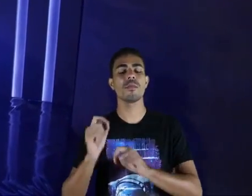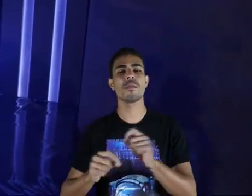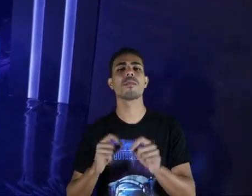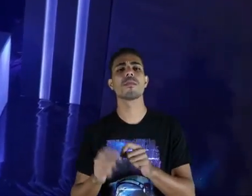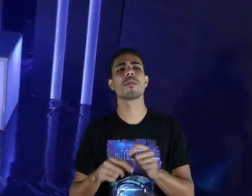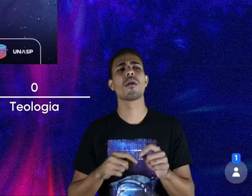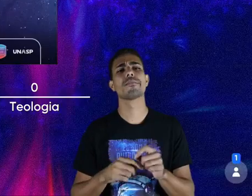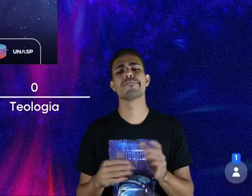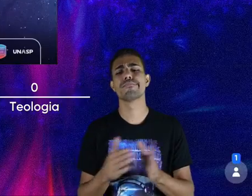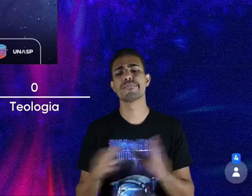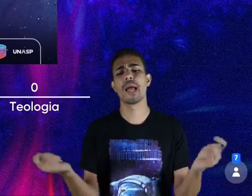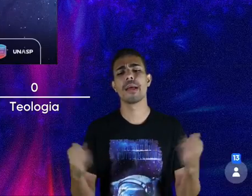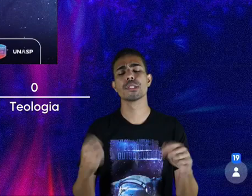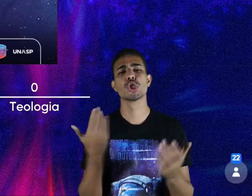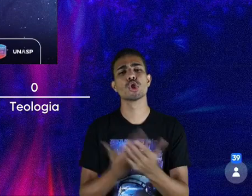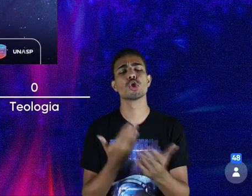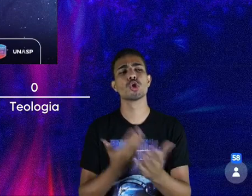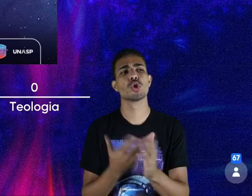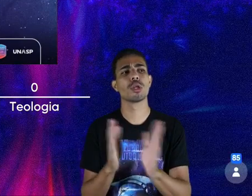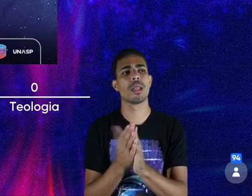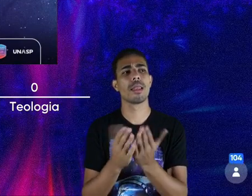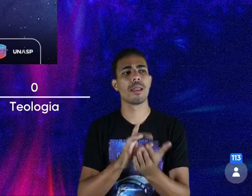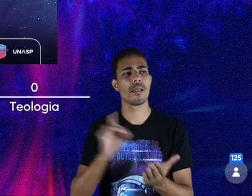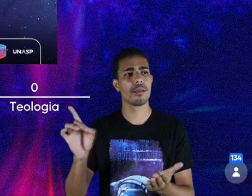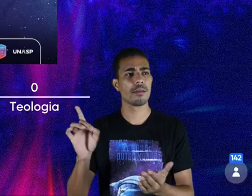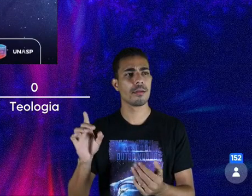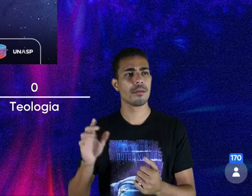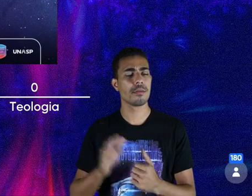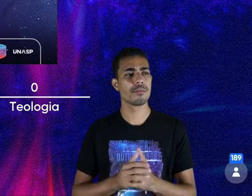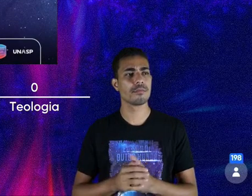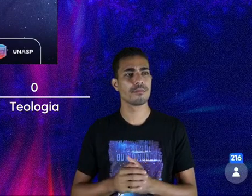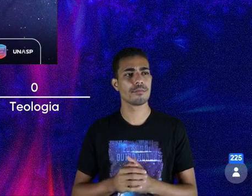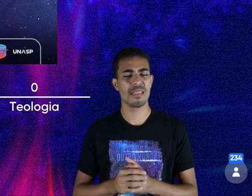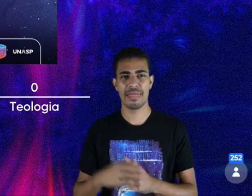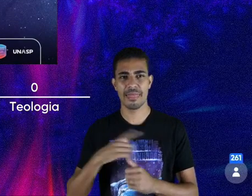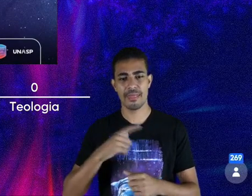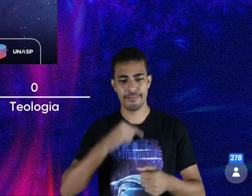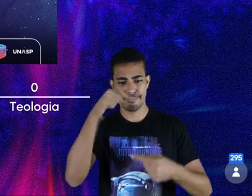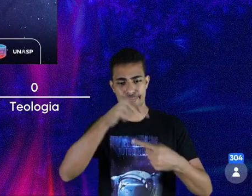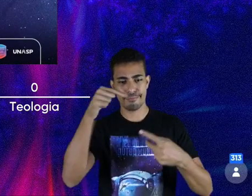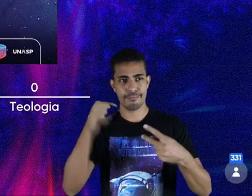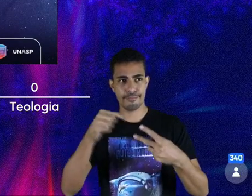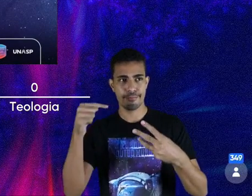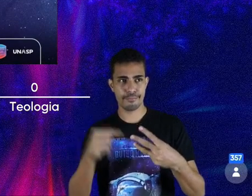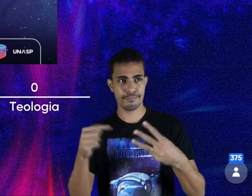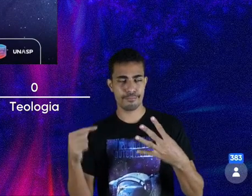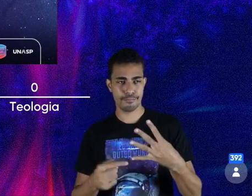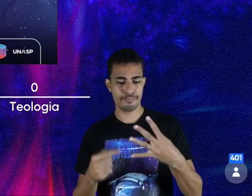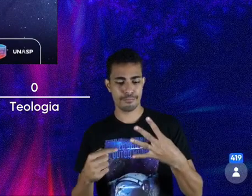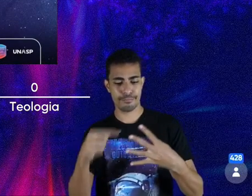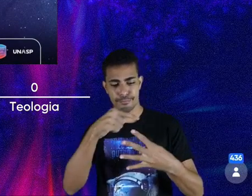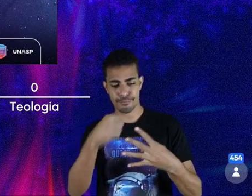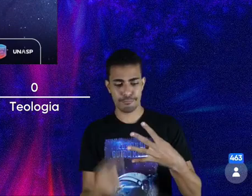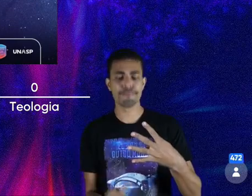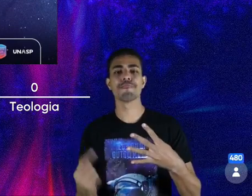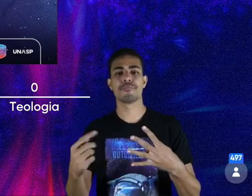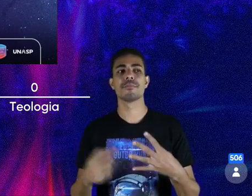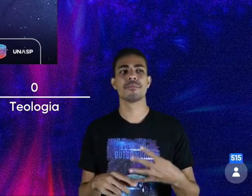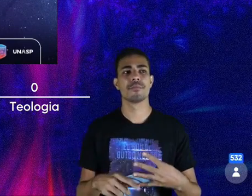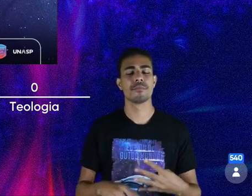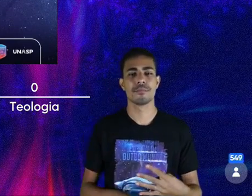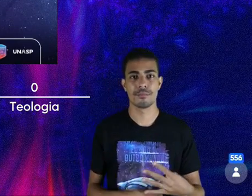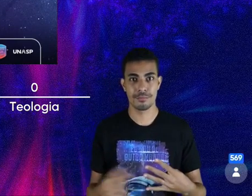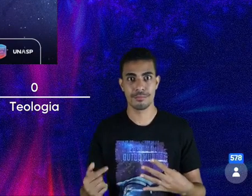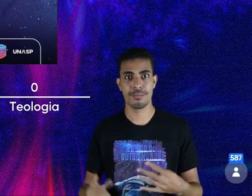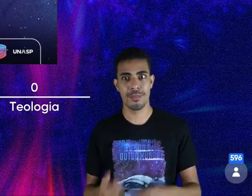ao estudar a Bíblia? Exegese, exegese, eutanásia e teologia. A produção está